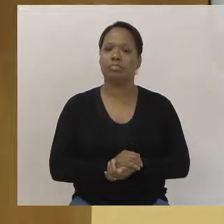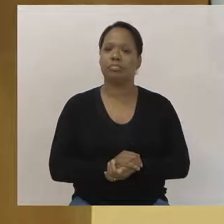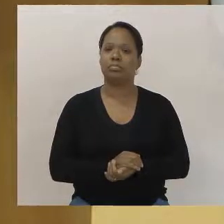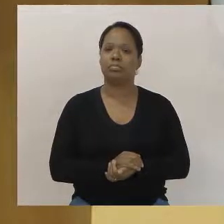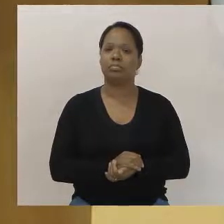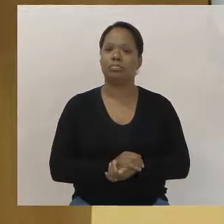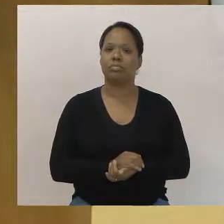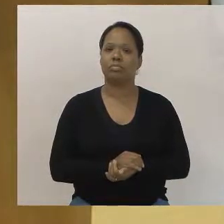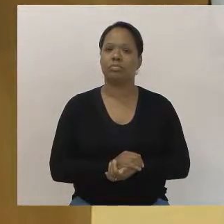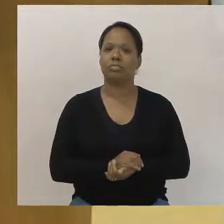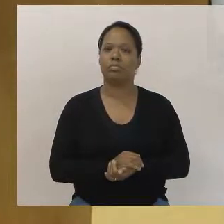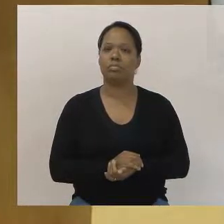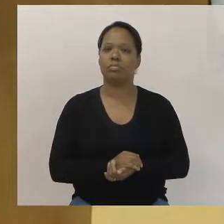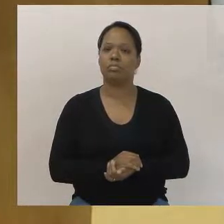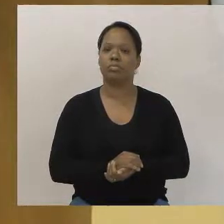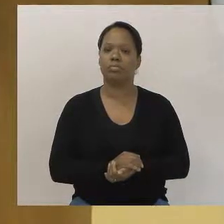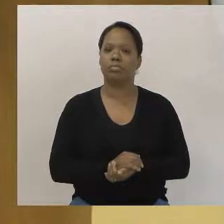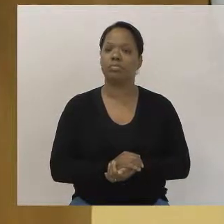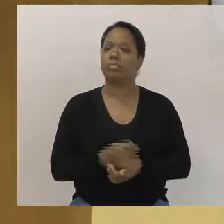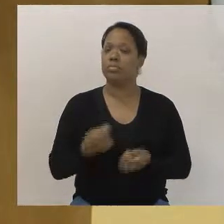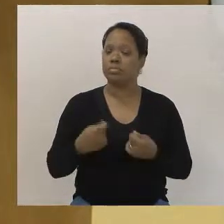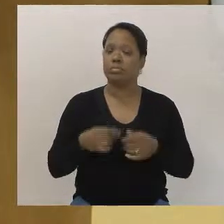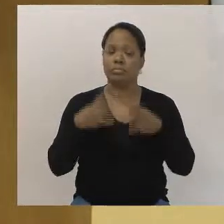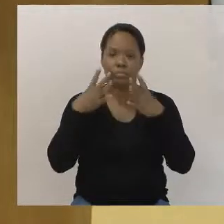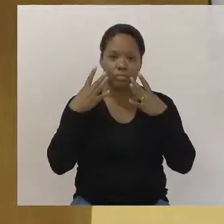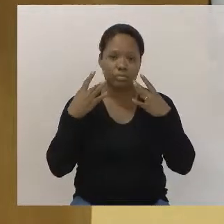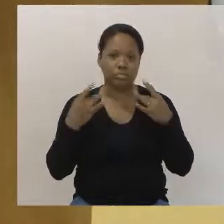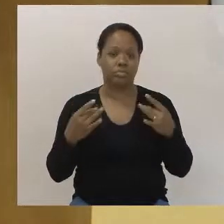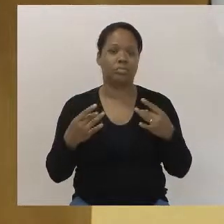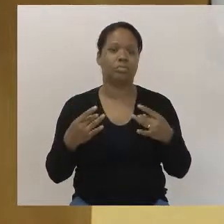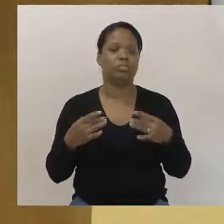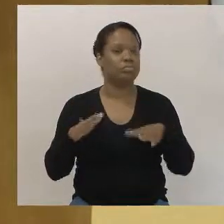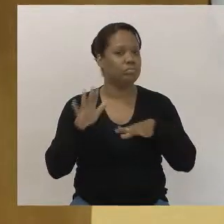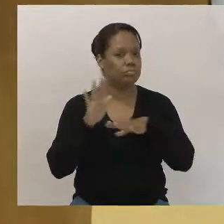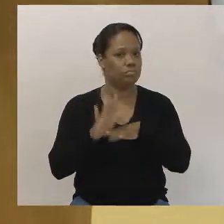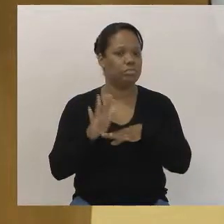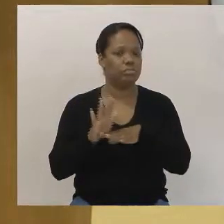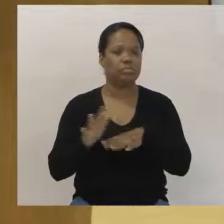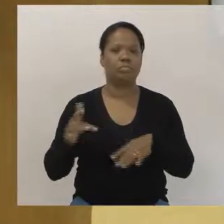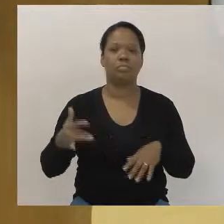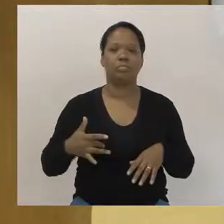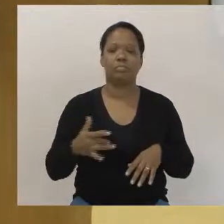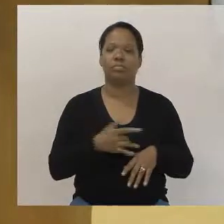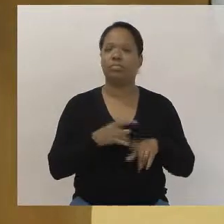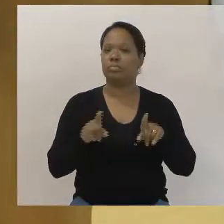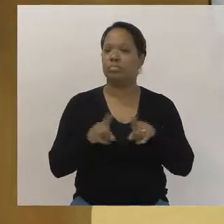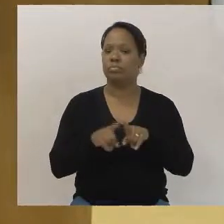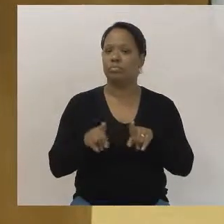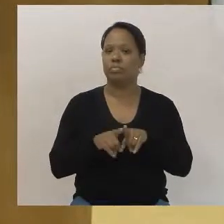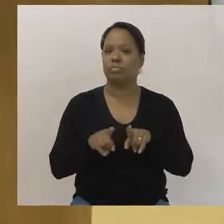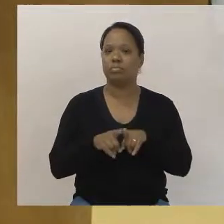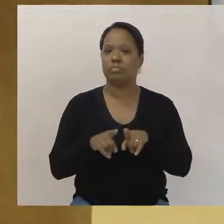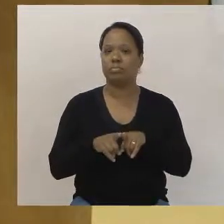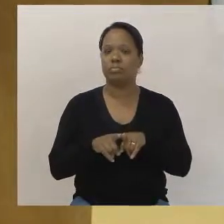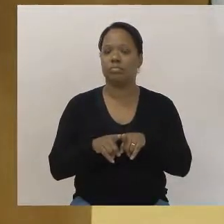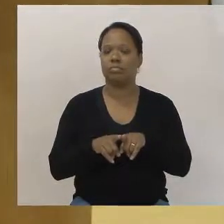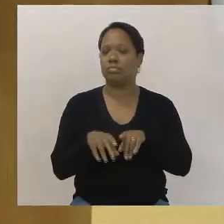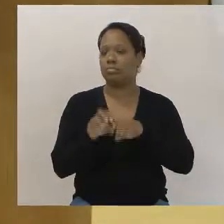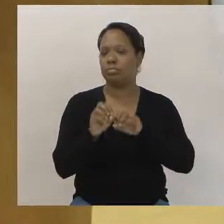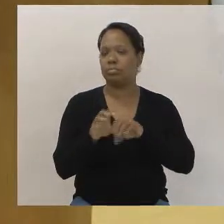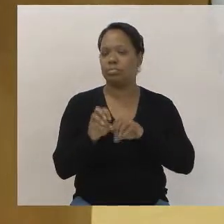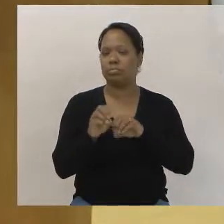expressiva e tem que dar a maior atenção mesmo né e também tem a